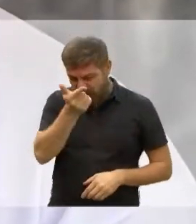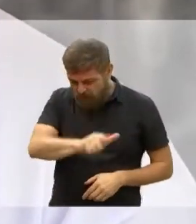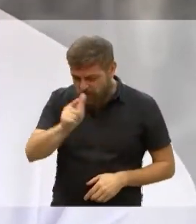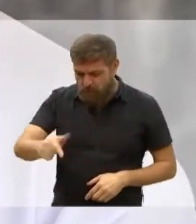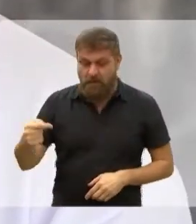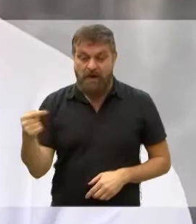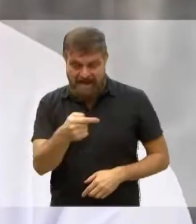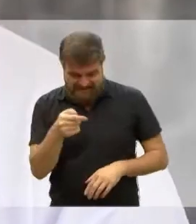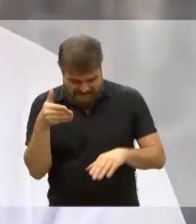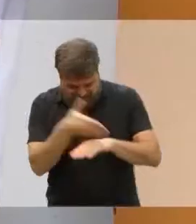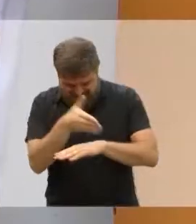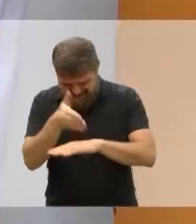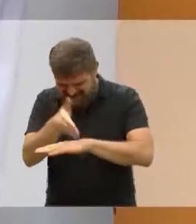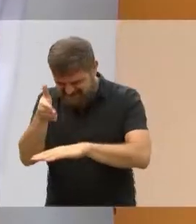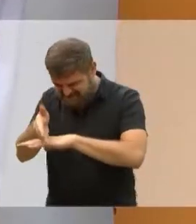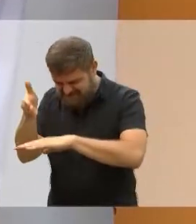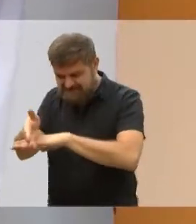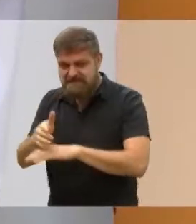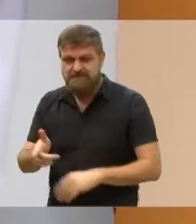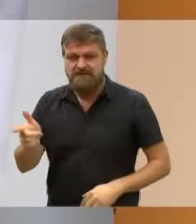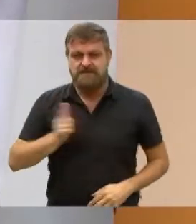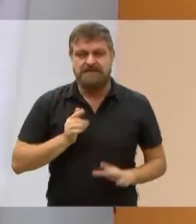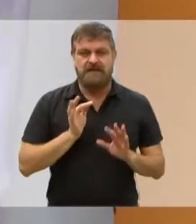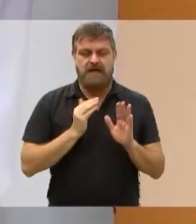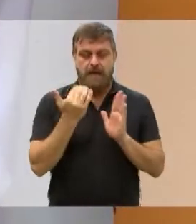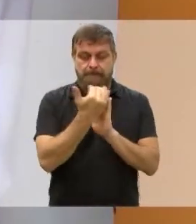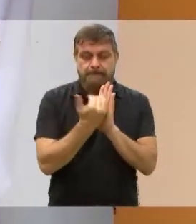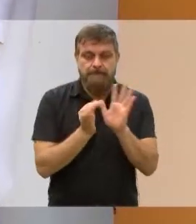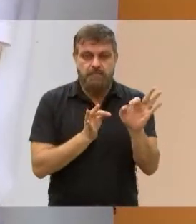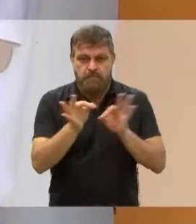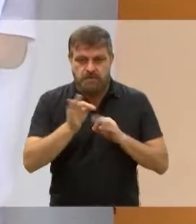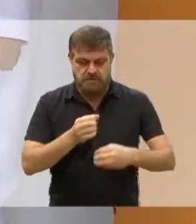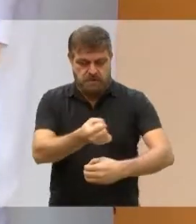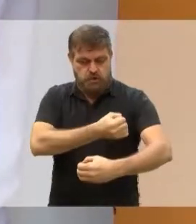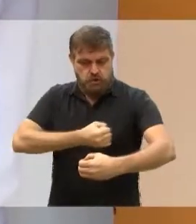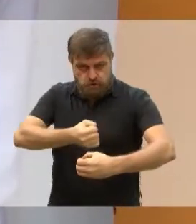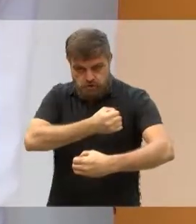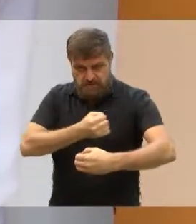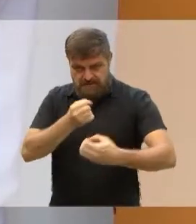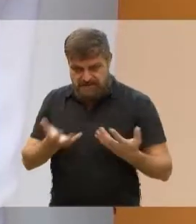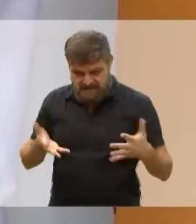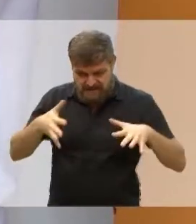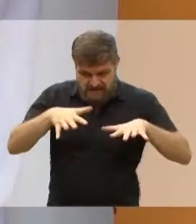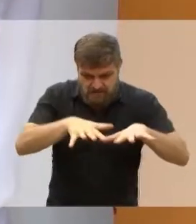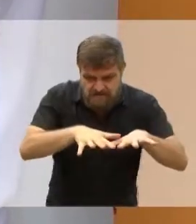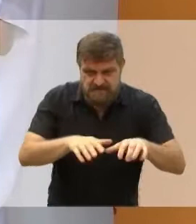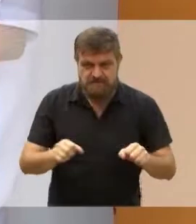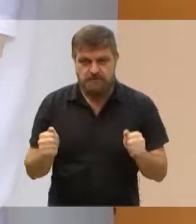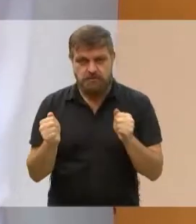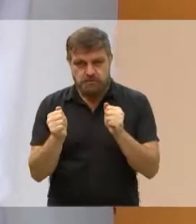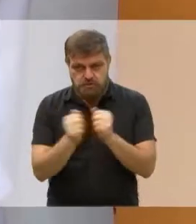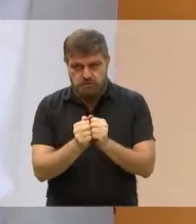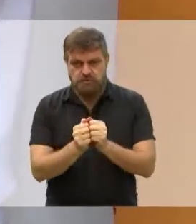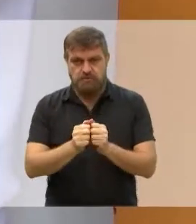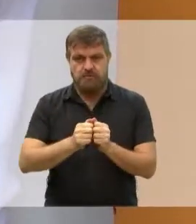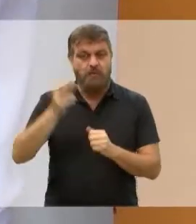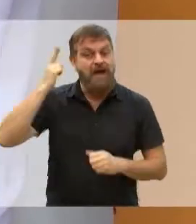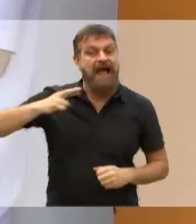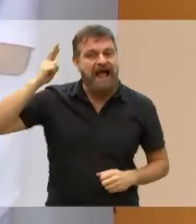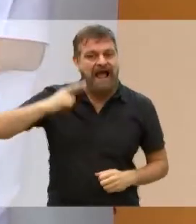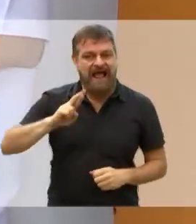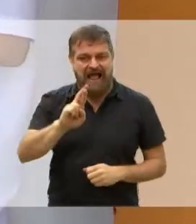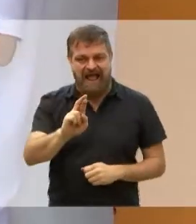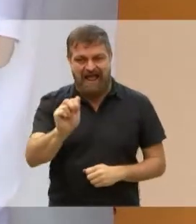eles o Rafa participa. Temos projetos de culinária inclusiva, né, feitos juntamente com a Raquel